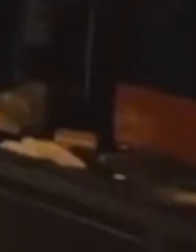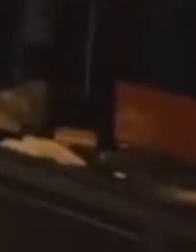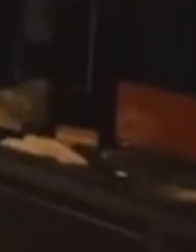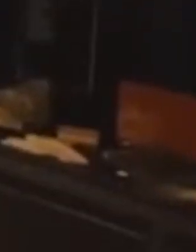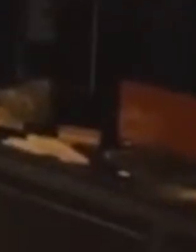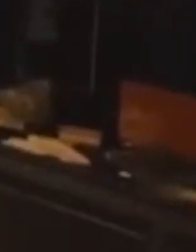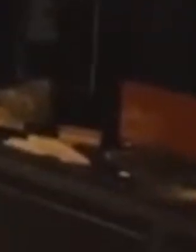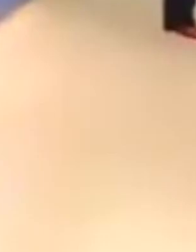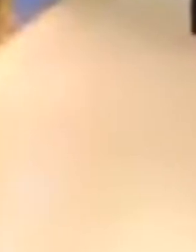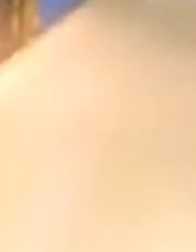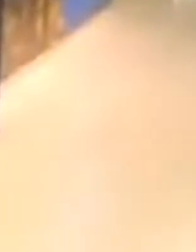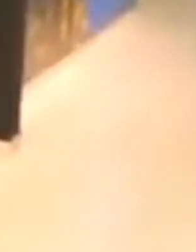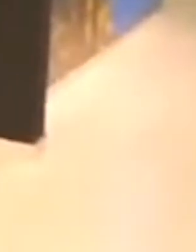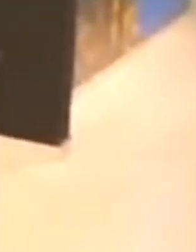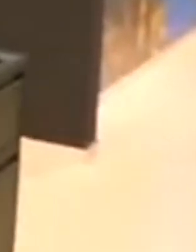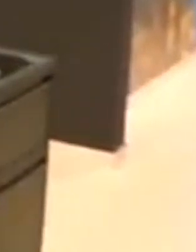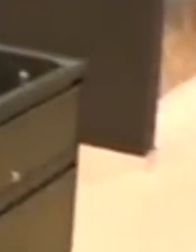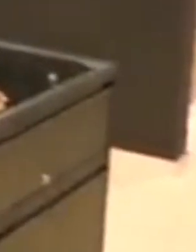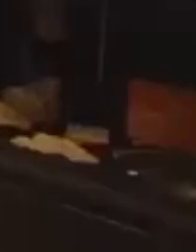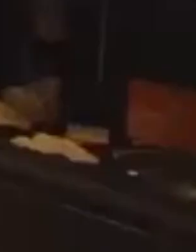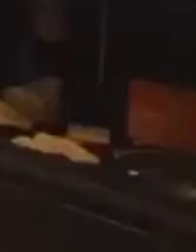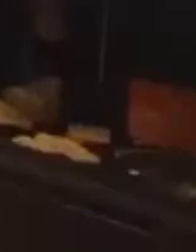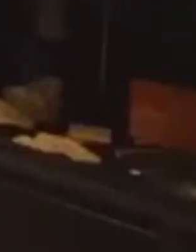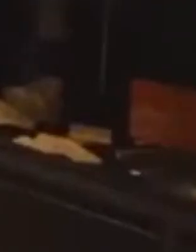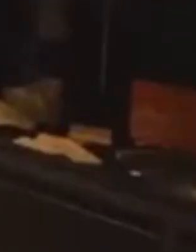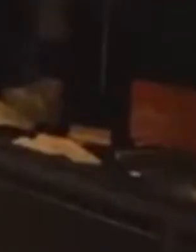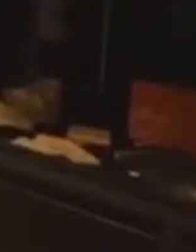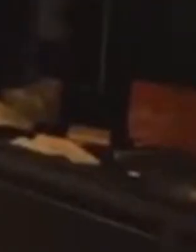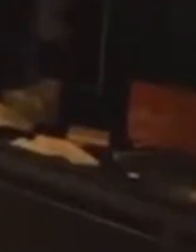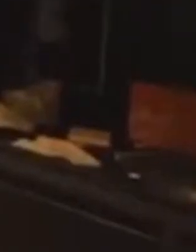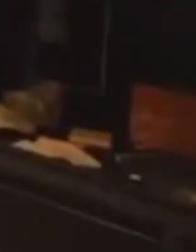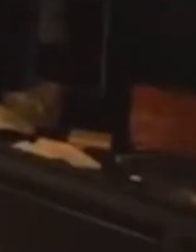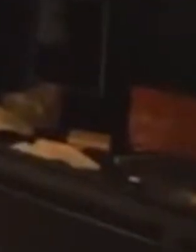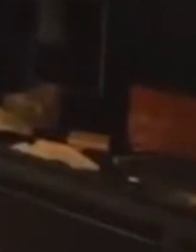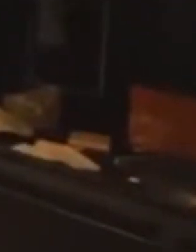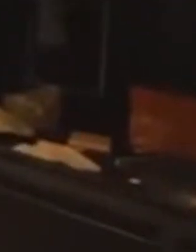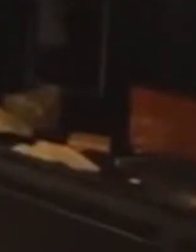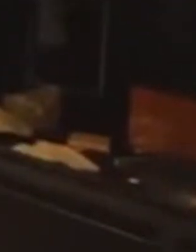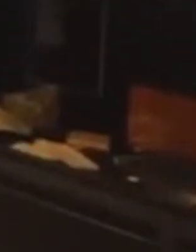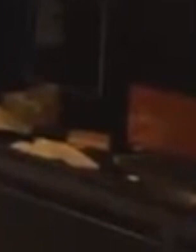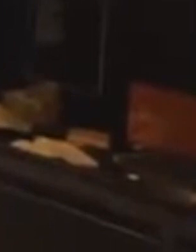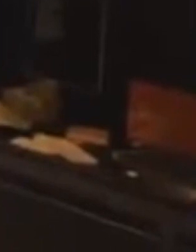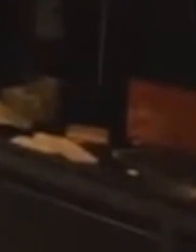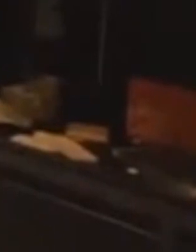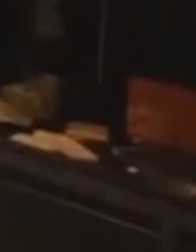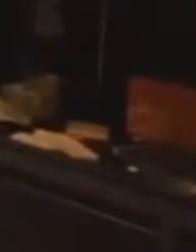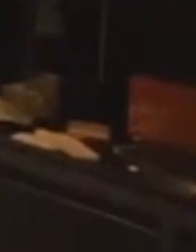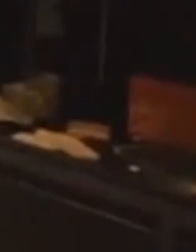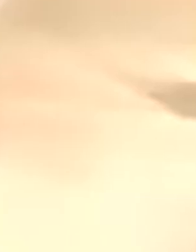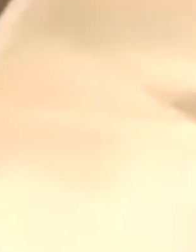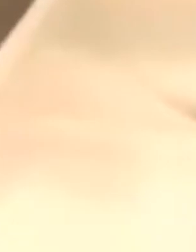em 2021, tivemos a parceria para iniciar a revitalização da Biblioteca Padre